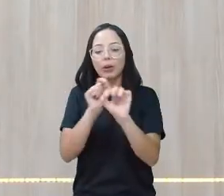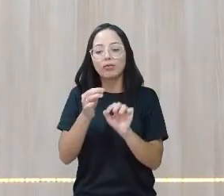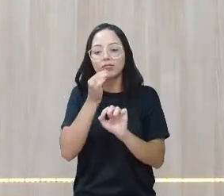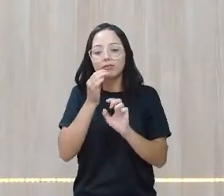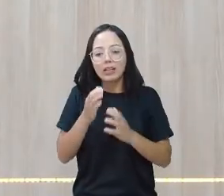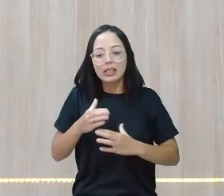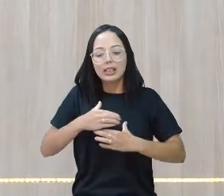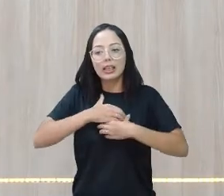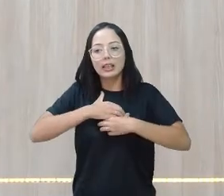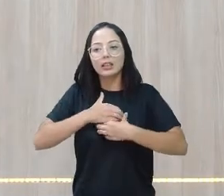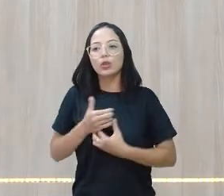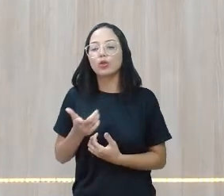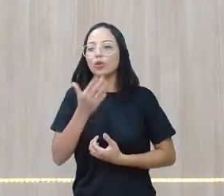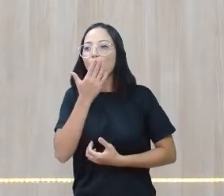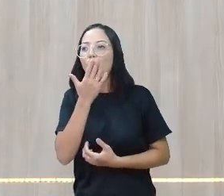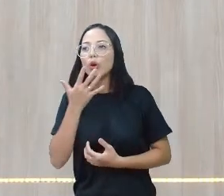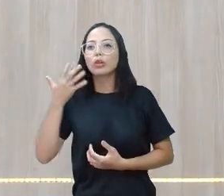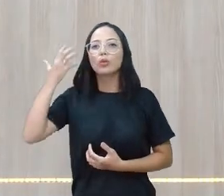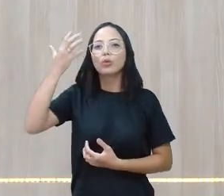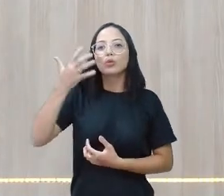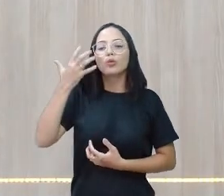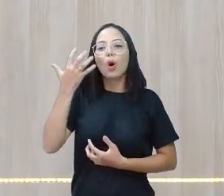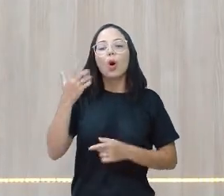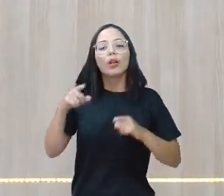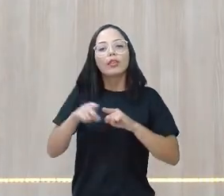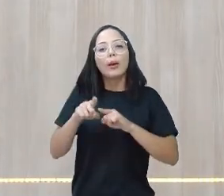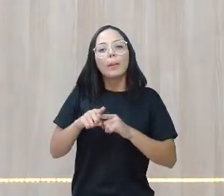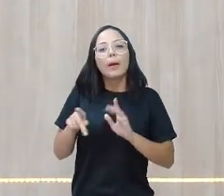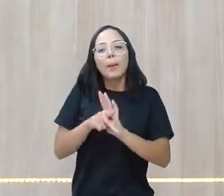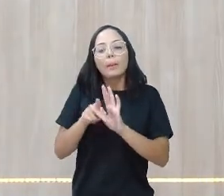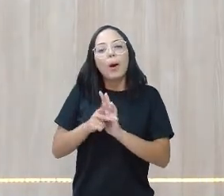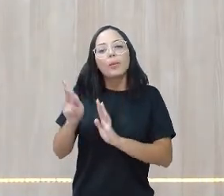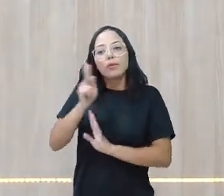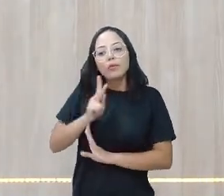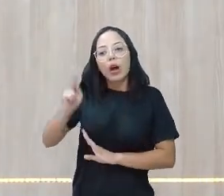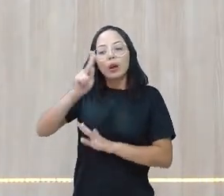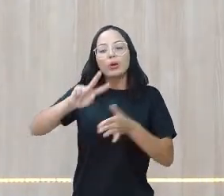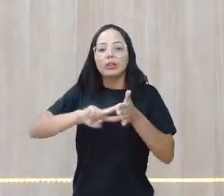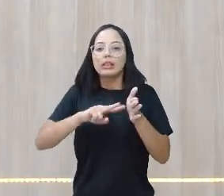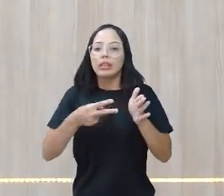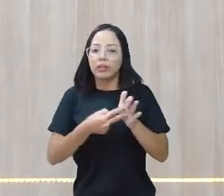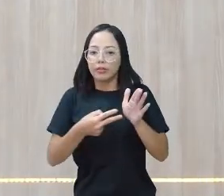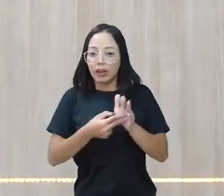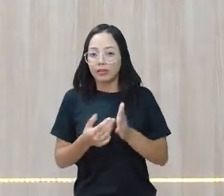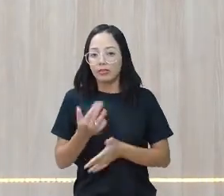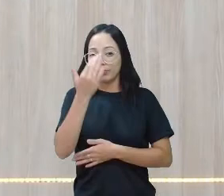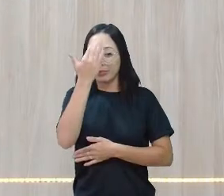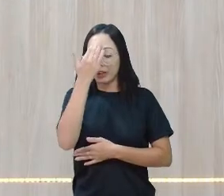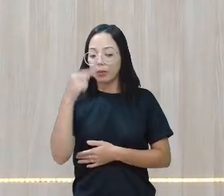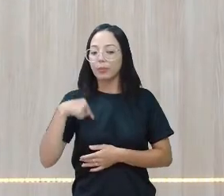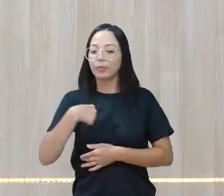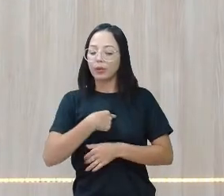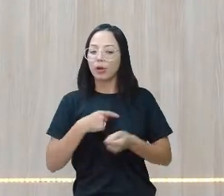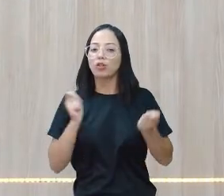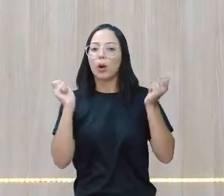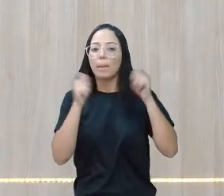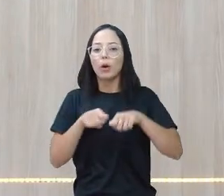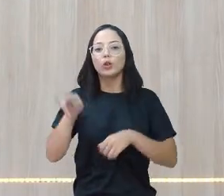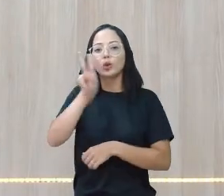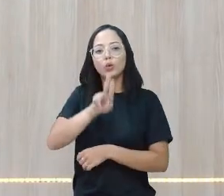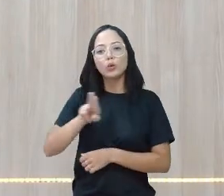sentir as cores, os sons, para atribuir valores e significados, tá? E a gente pode utilizar das